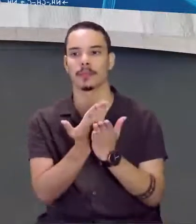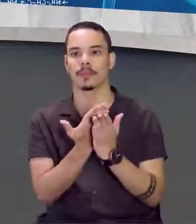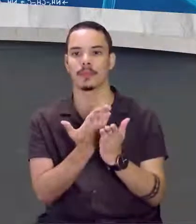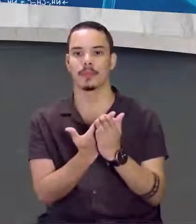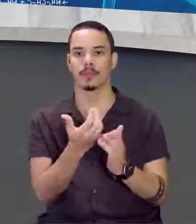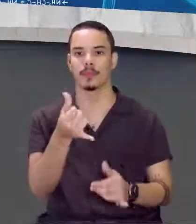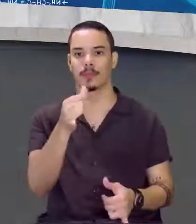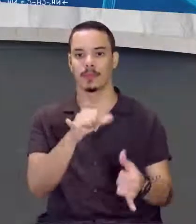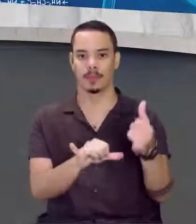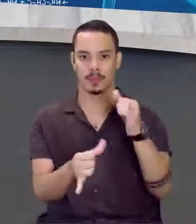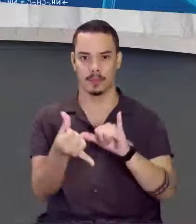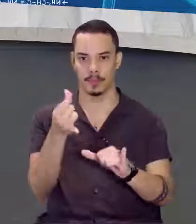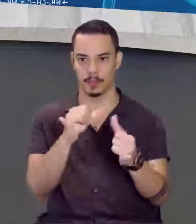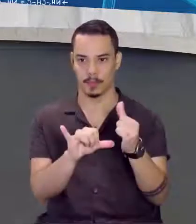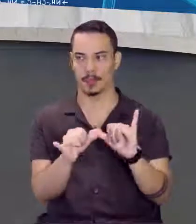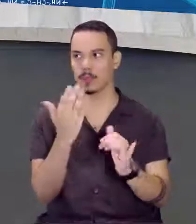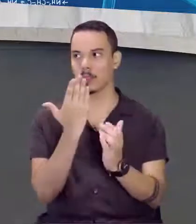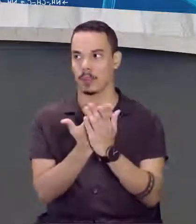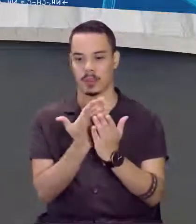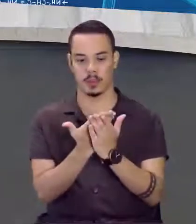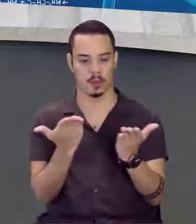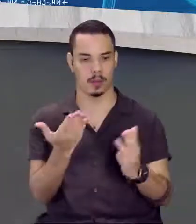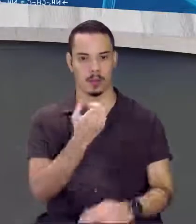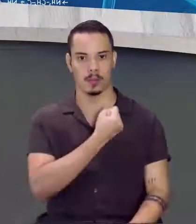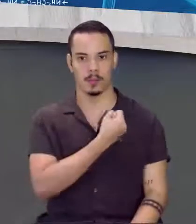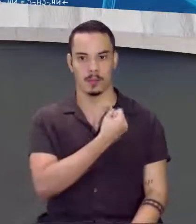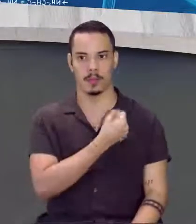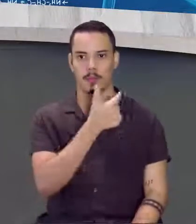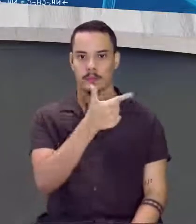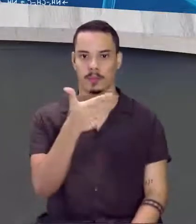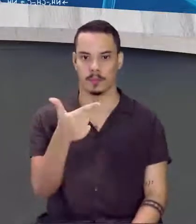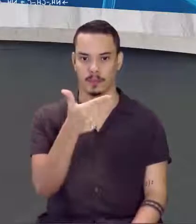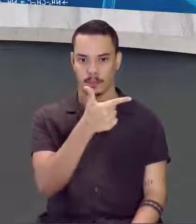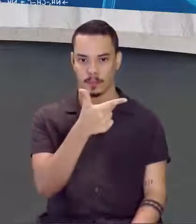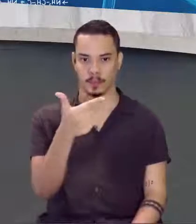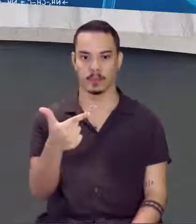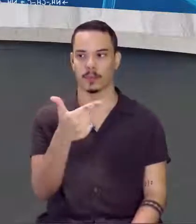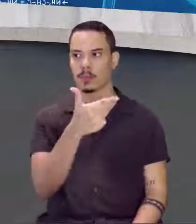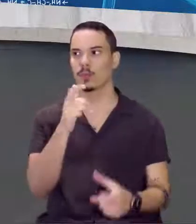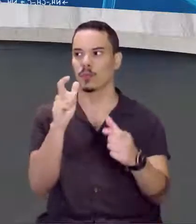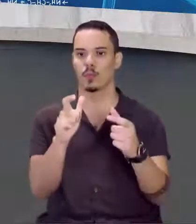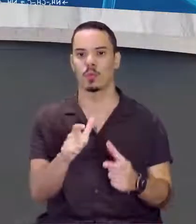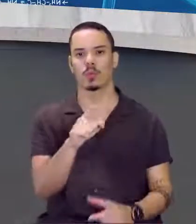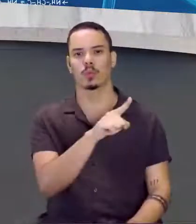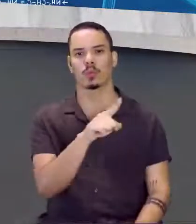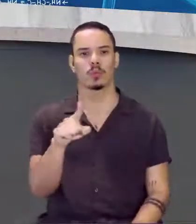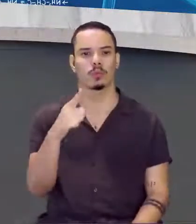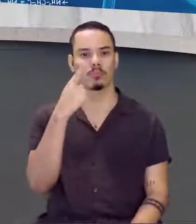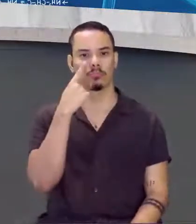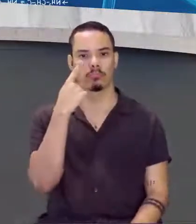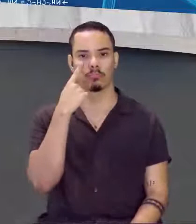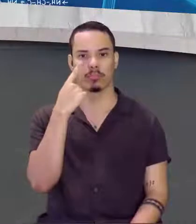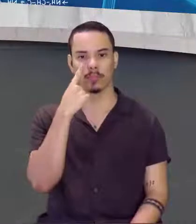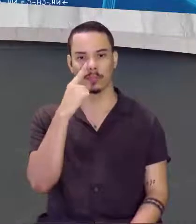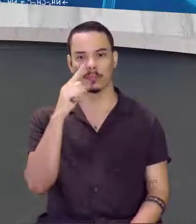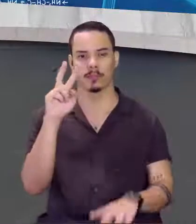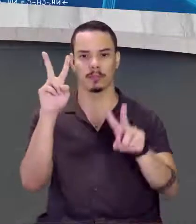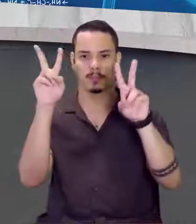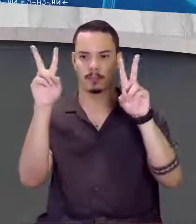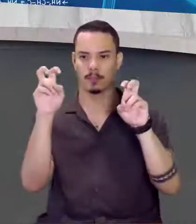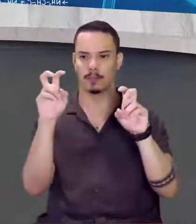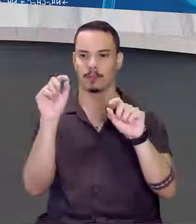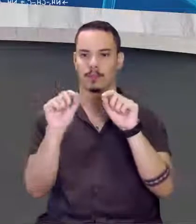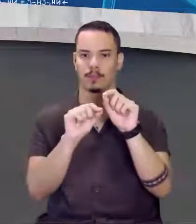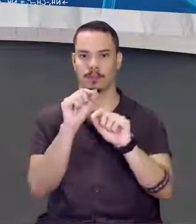Química. E a aula de hoje é a aula de número 22, onde vocês vão conhecer sobre